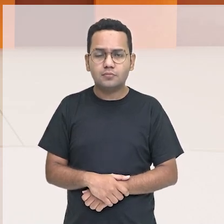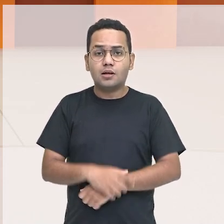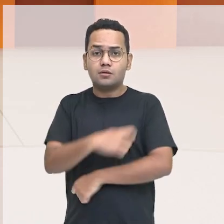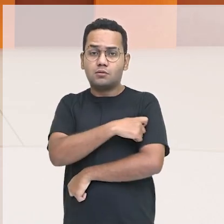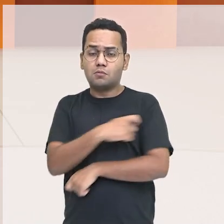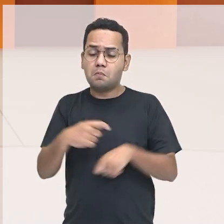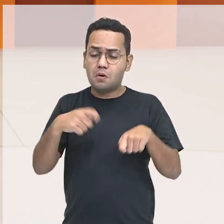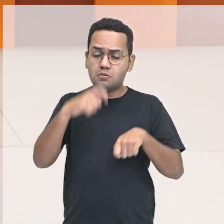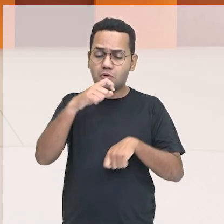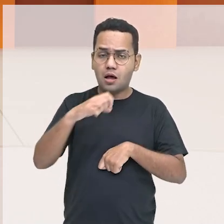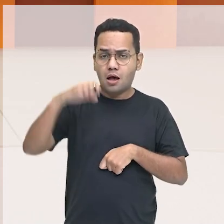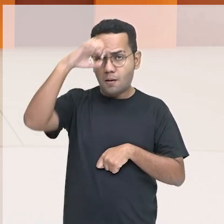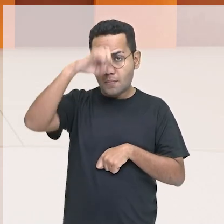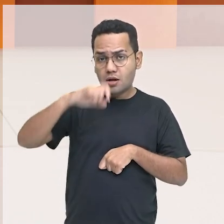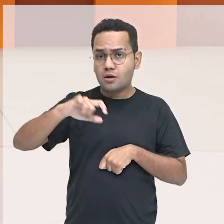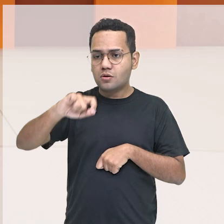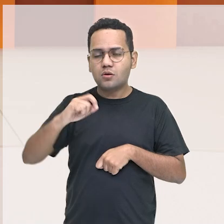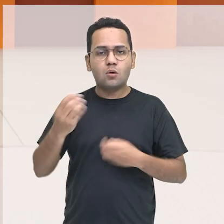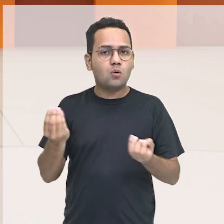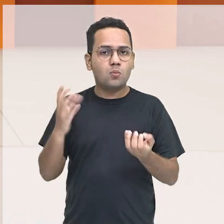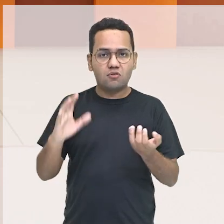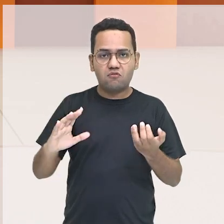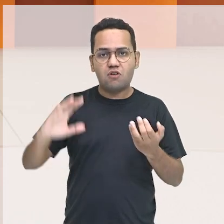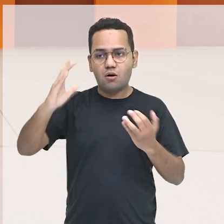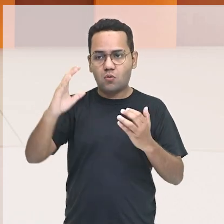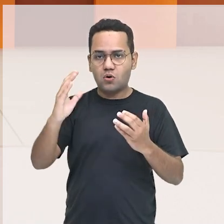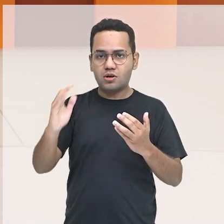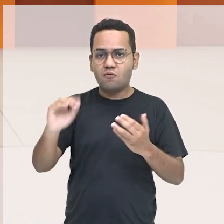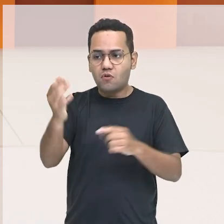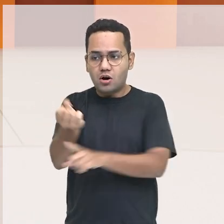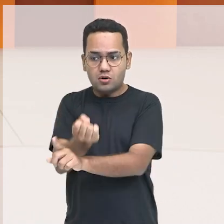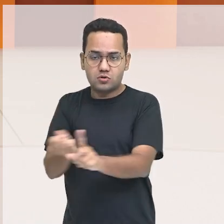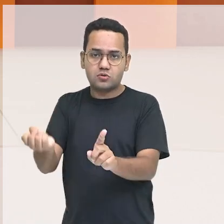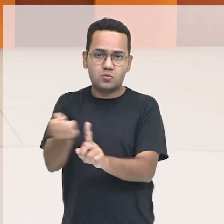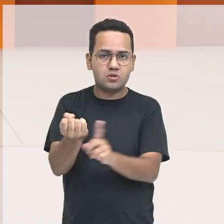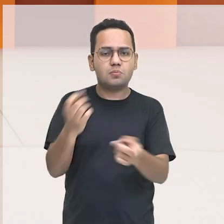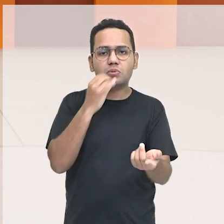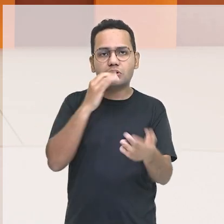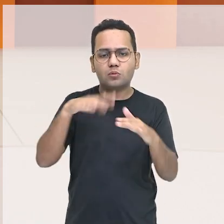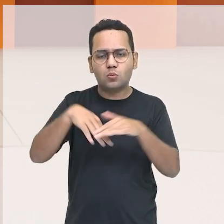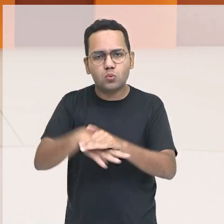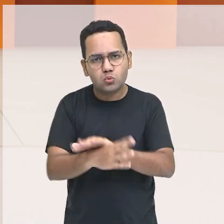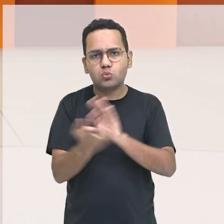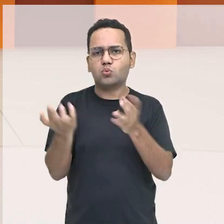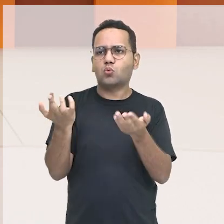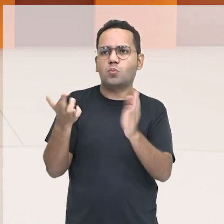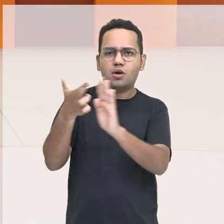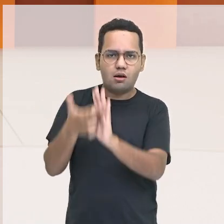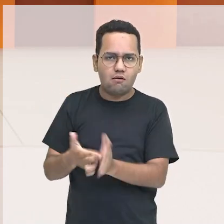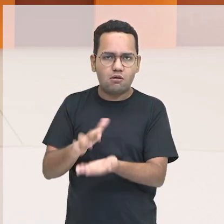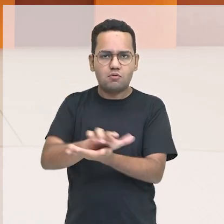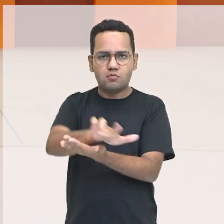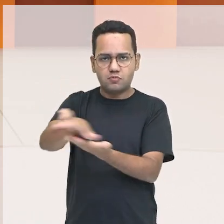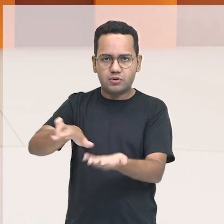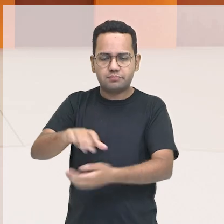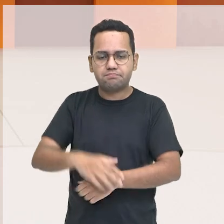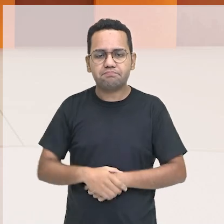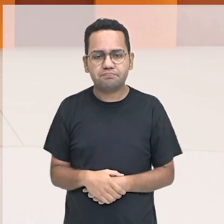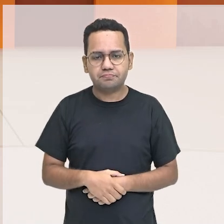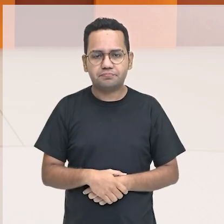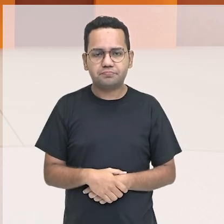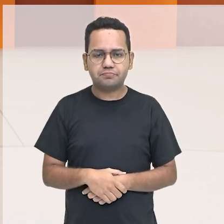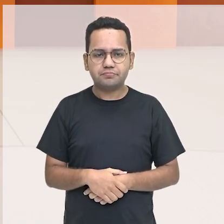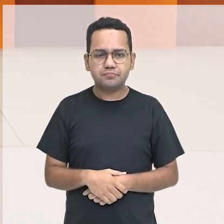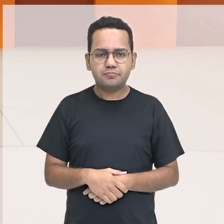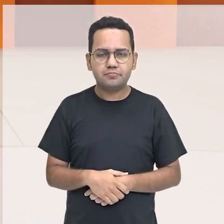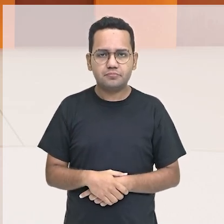Então, muito bem. Então, os mecanismos de controle social são os mesmos que realizam o processo de socialização. Então, como nós